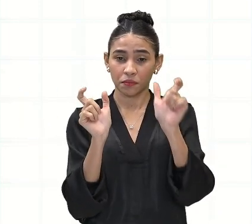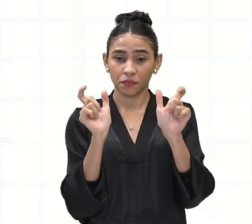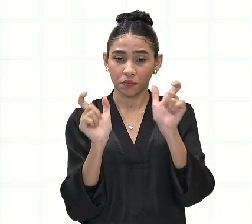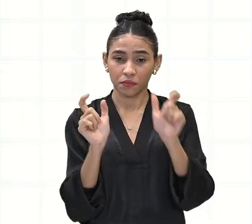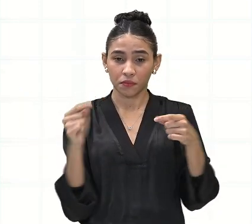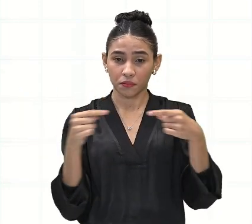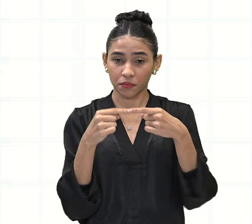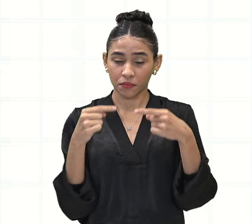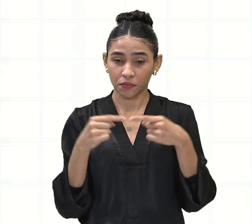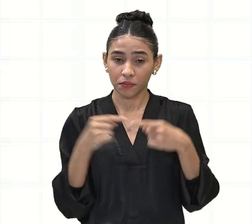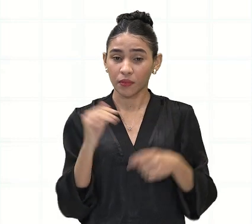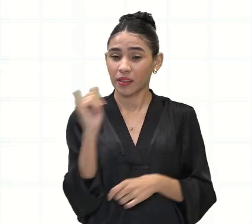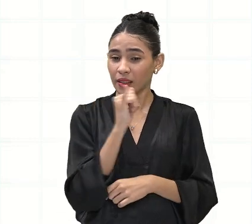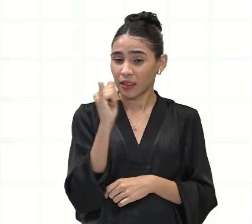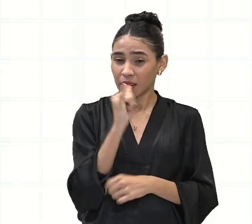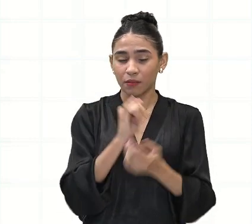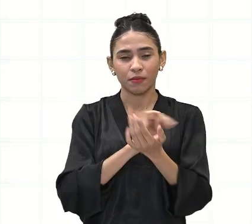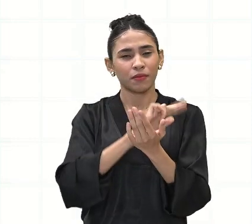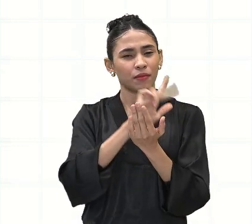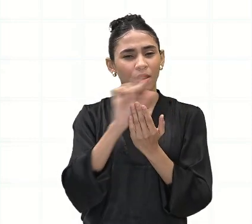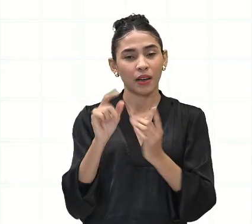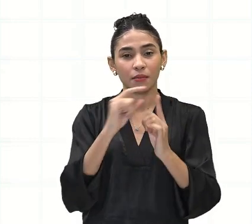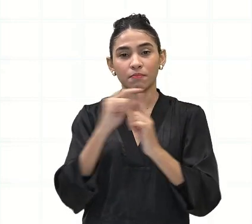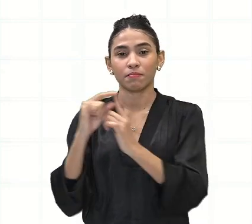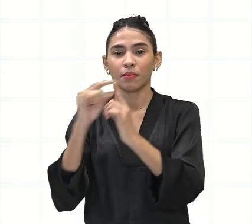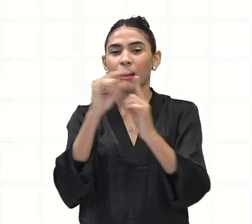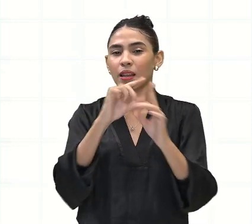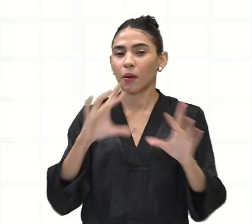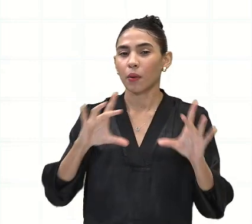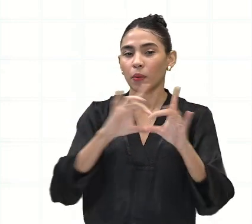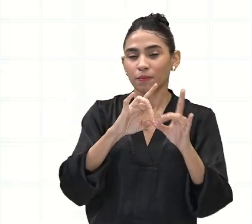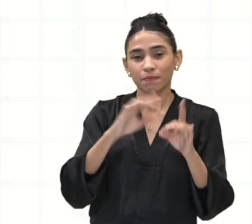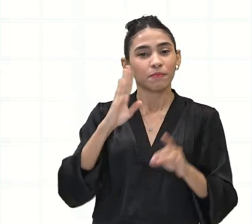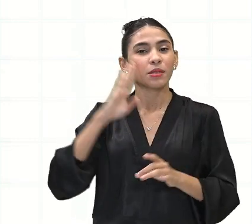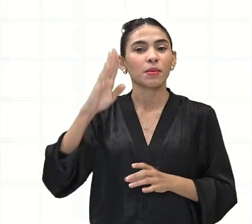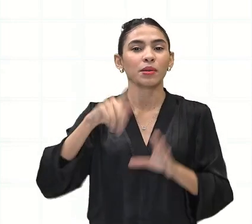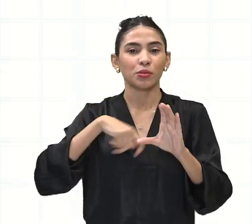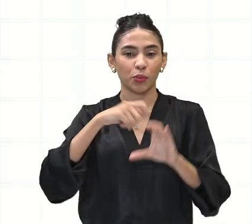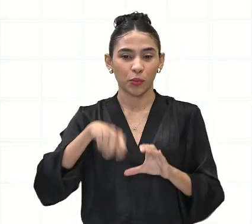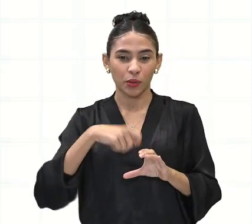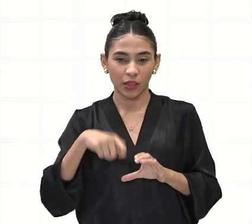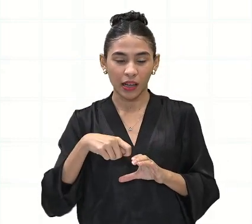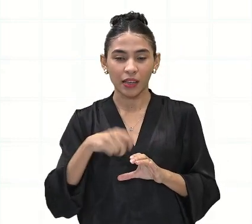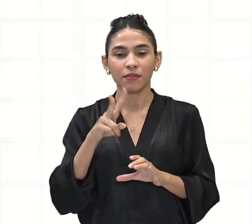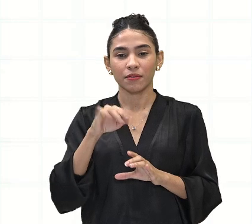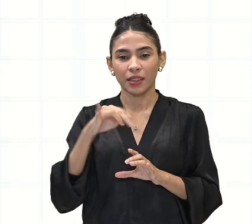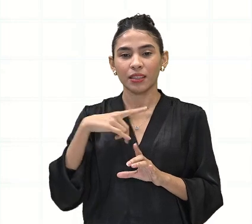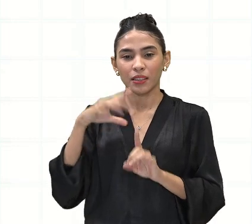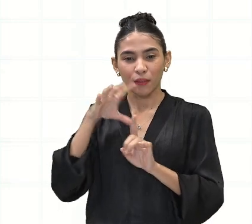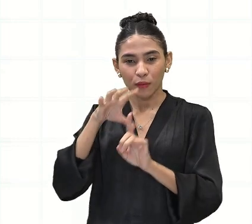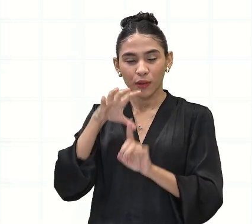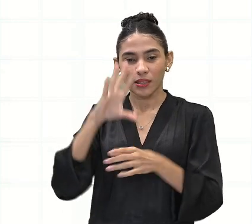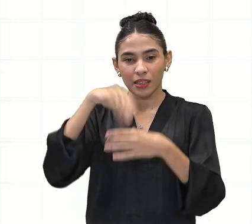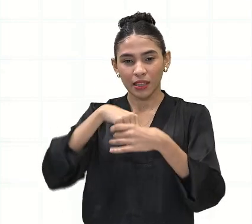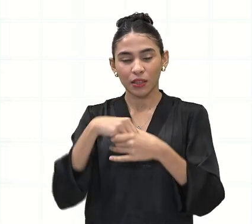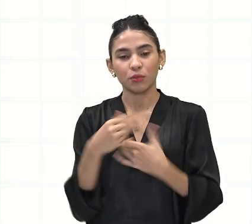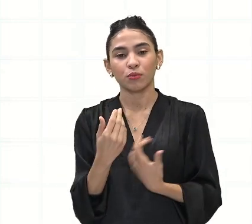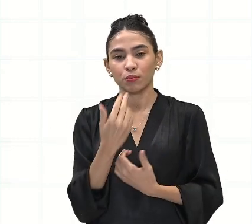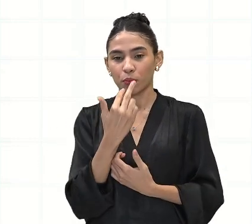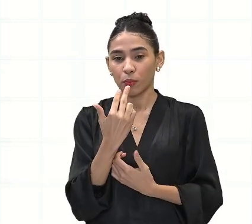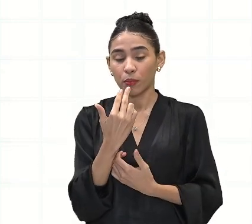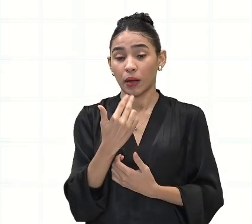gazeta. Do italiano a gente vai ter muitas palavras vinculadas principalmente à culinária. Ciao, ciao. Imbróglio,